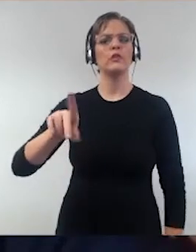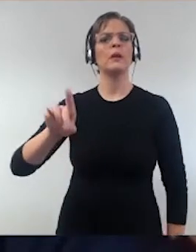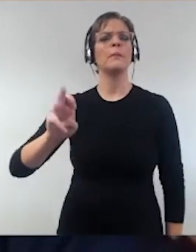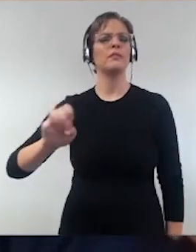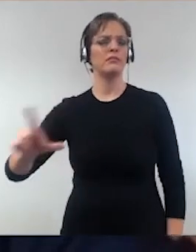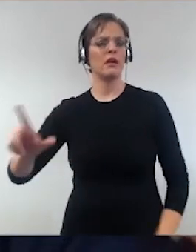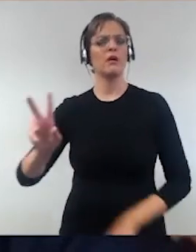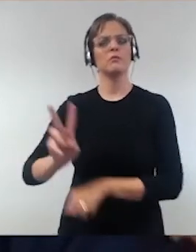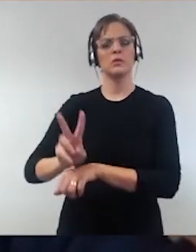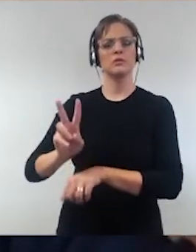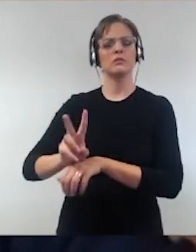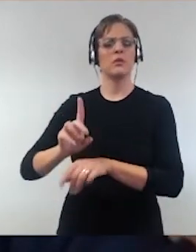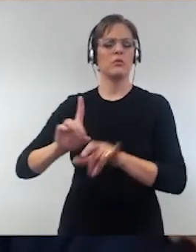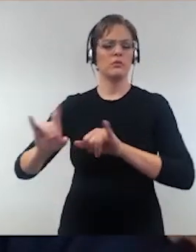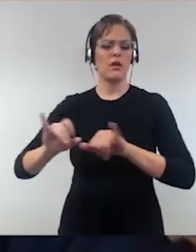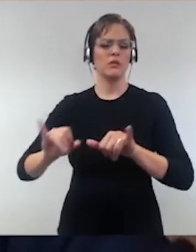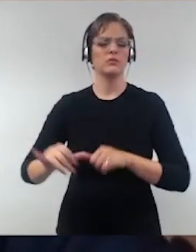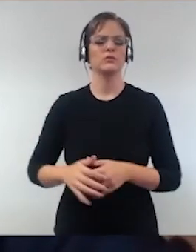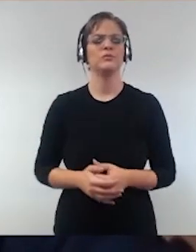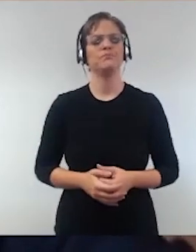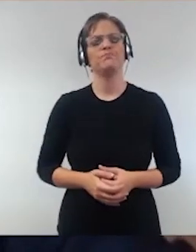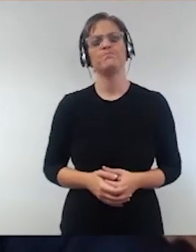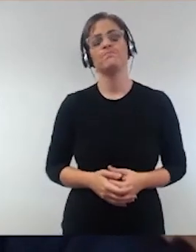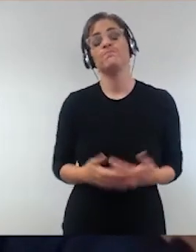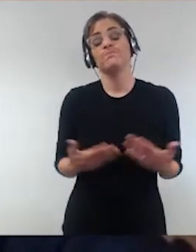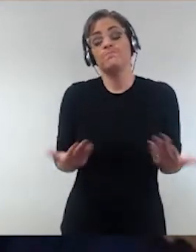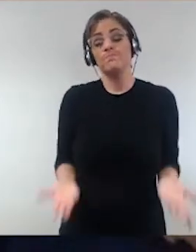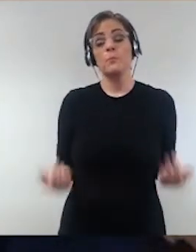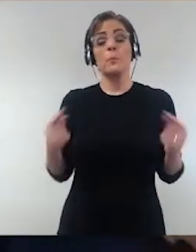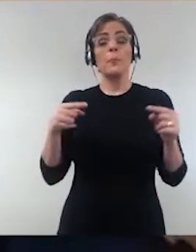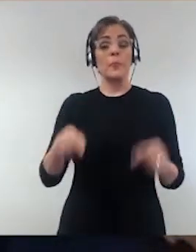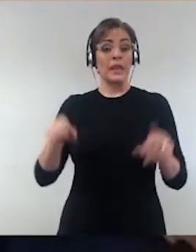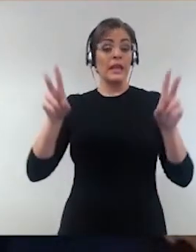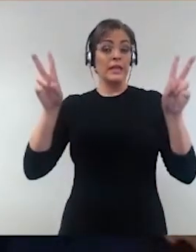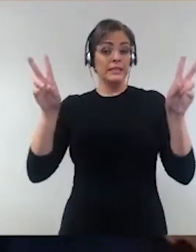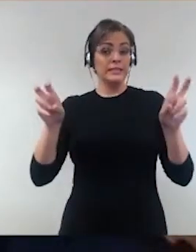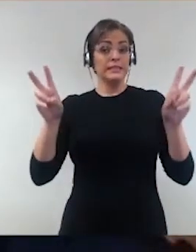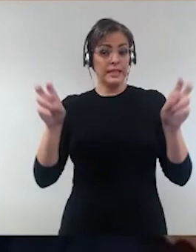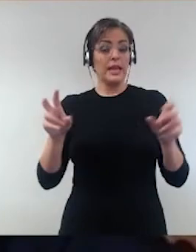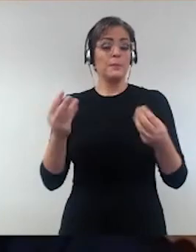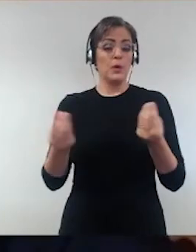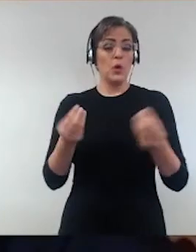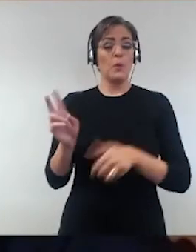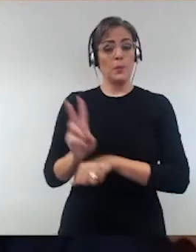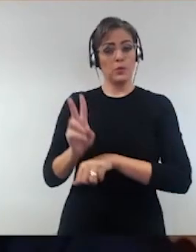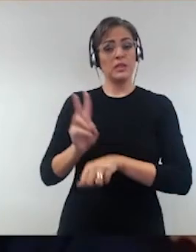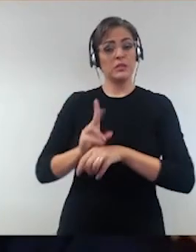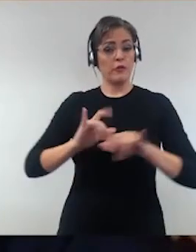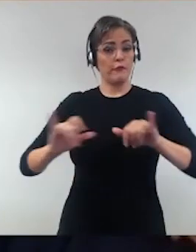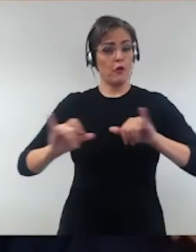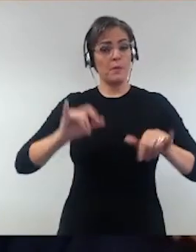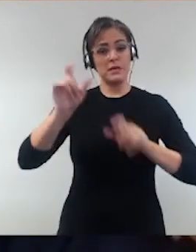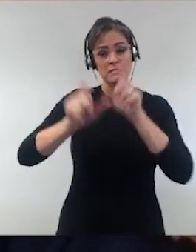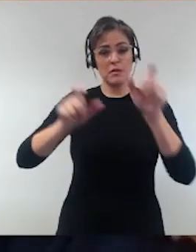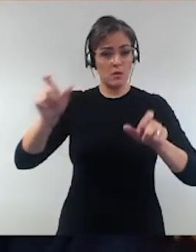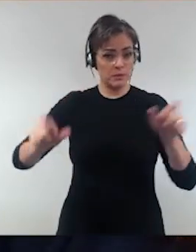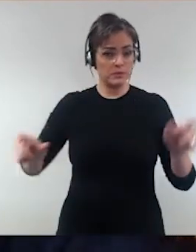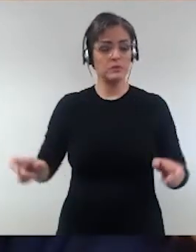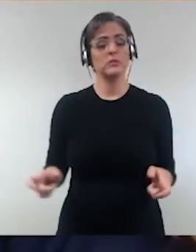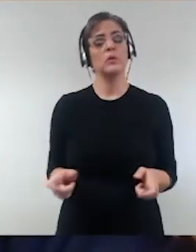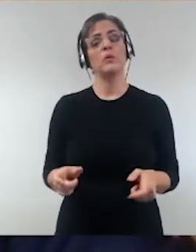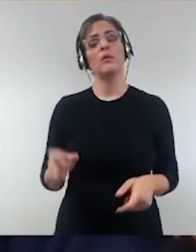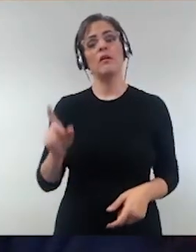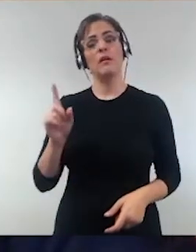verdade, tratar dos temas da autodeterminação informativa e do direito fundamental à proteção de dados é